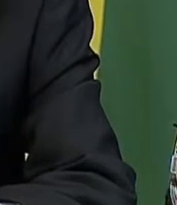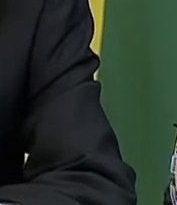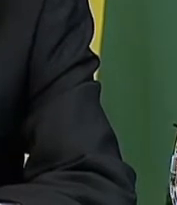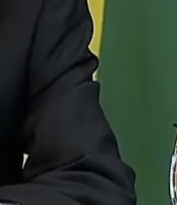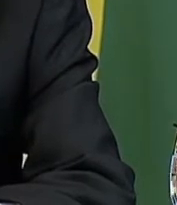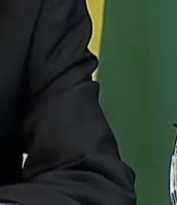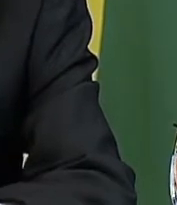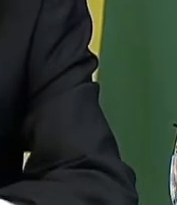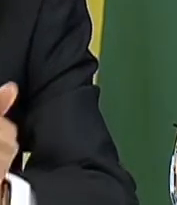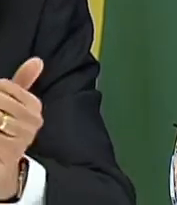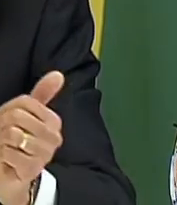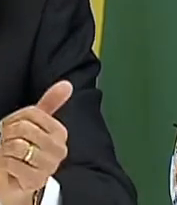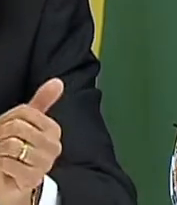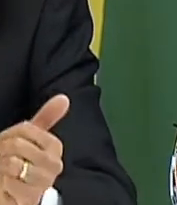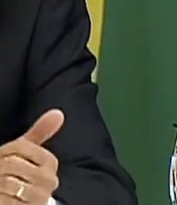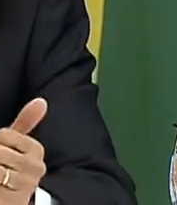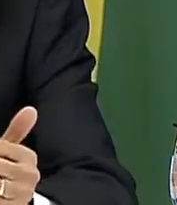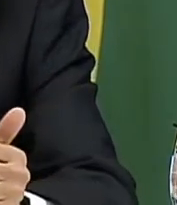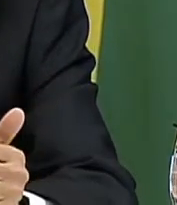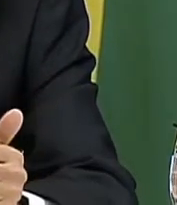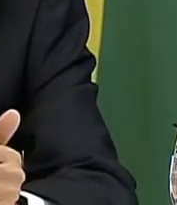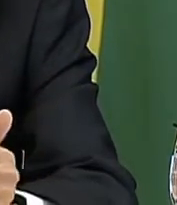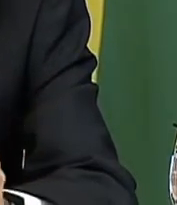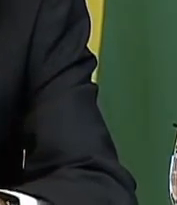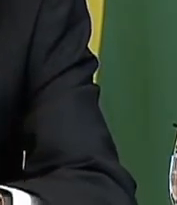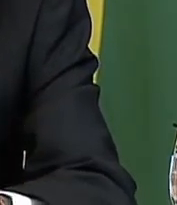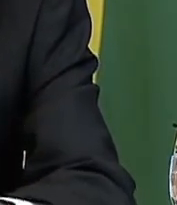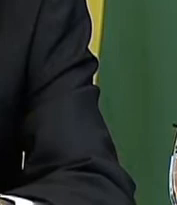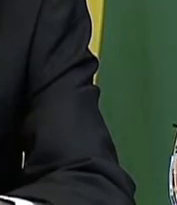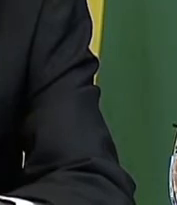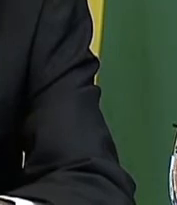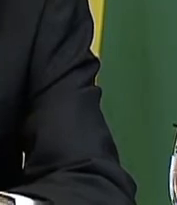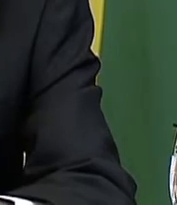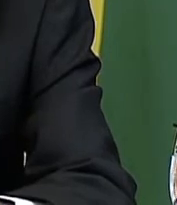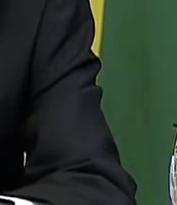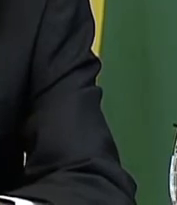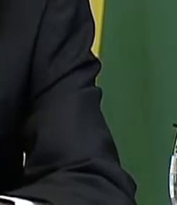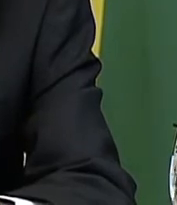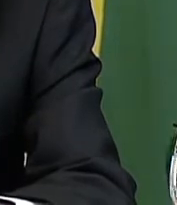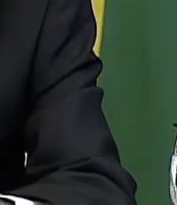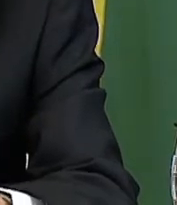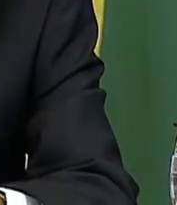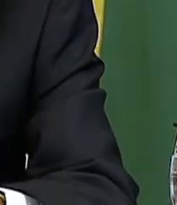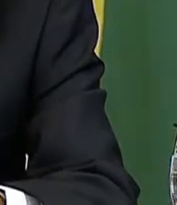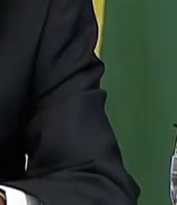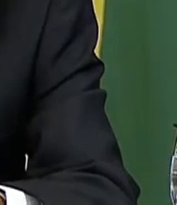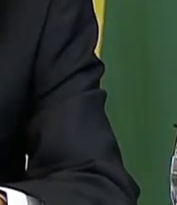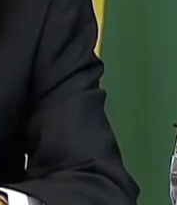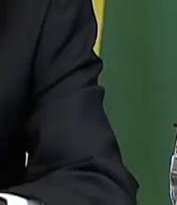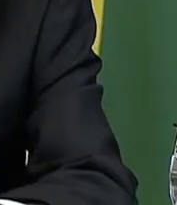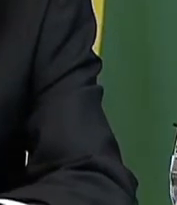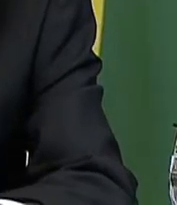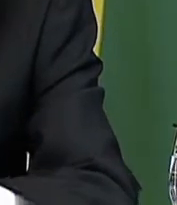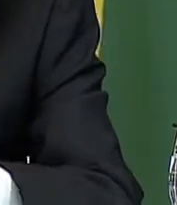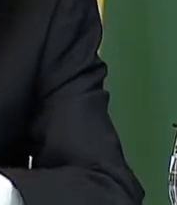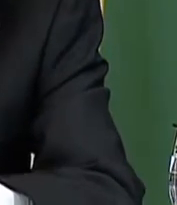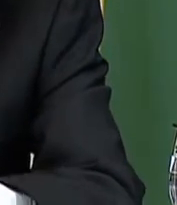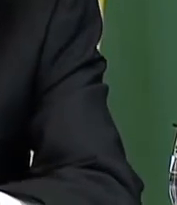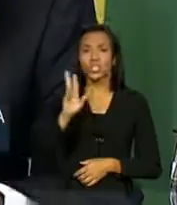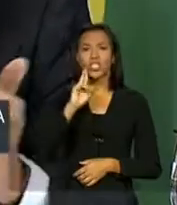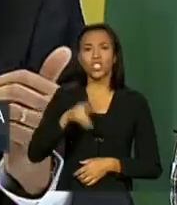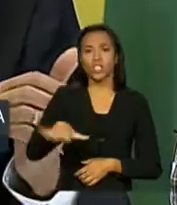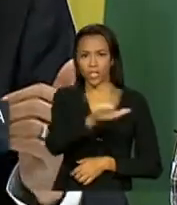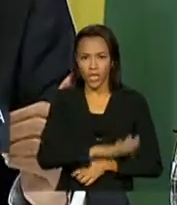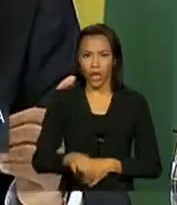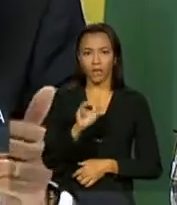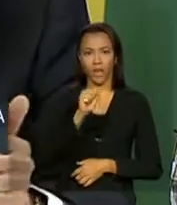pelo secretário-executivo Márcio Zimmermann, e dela fizeram parte o diretor-geral da ANEEL, que se encontra